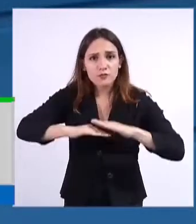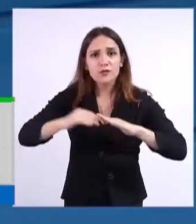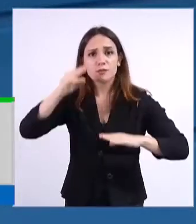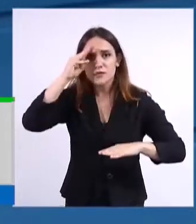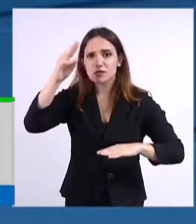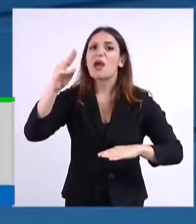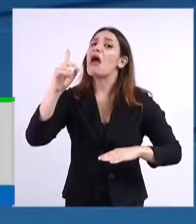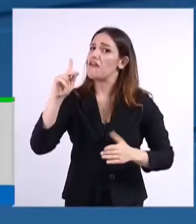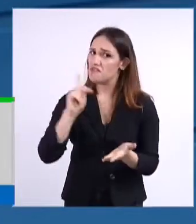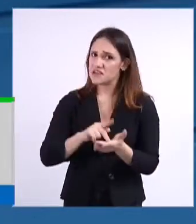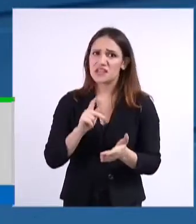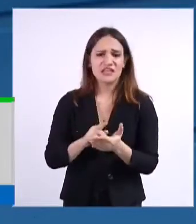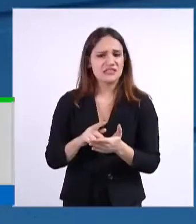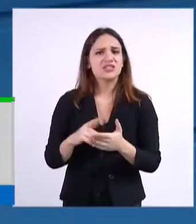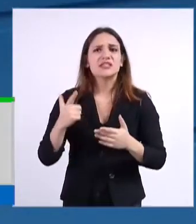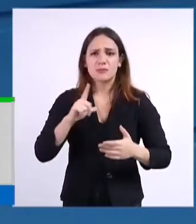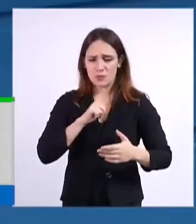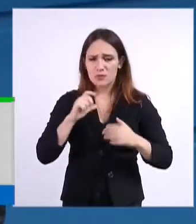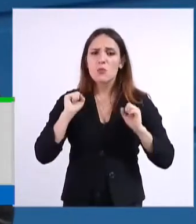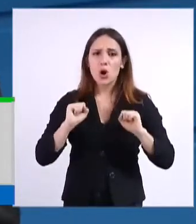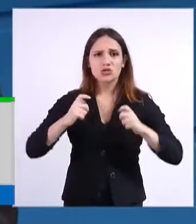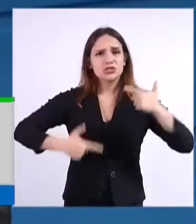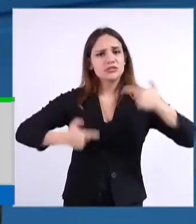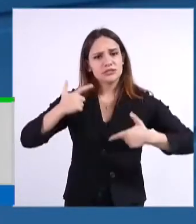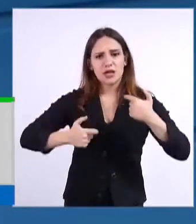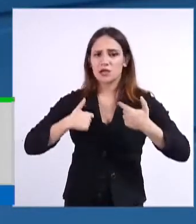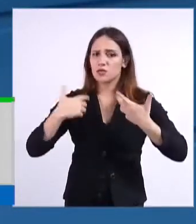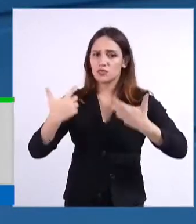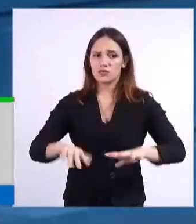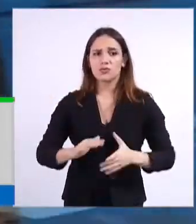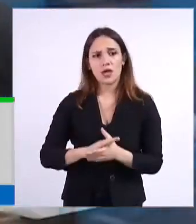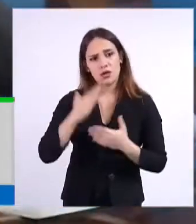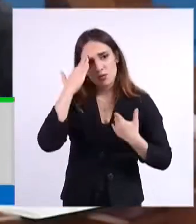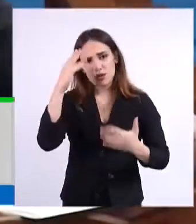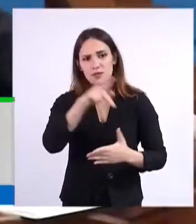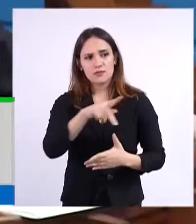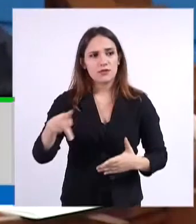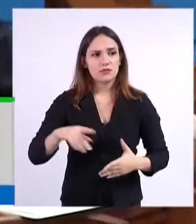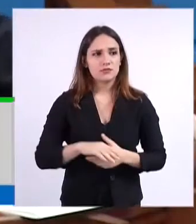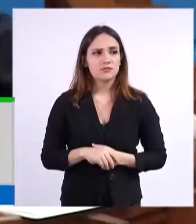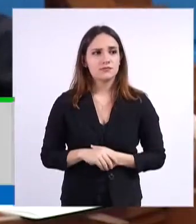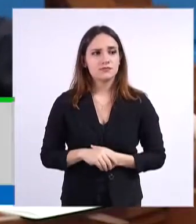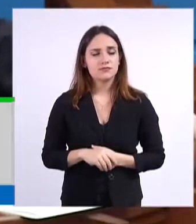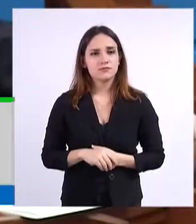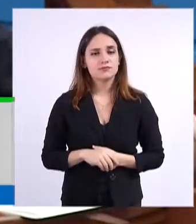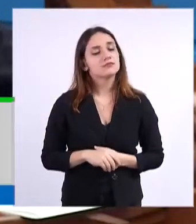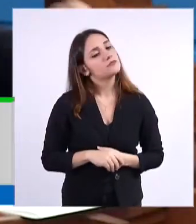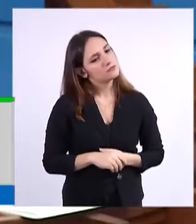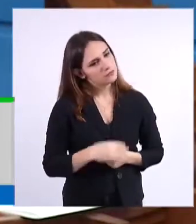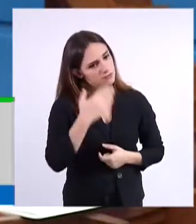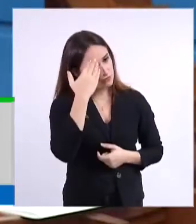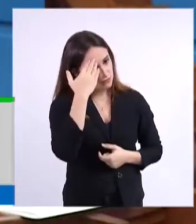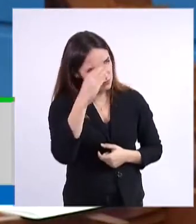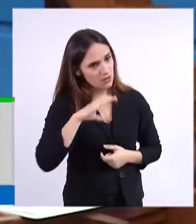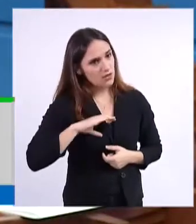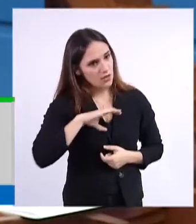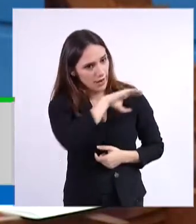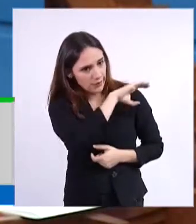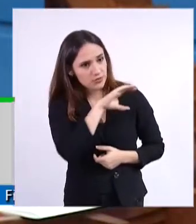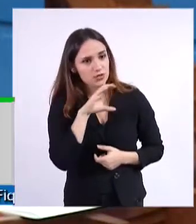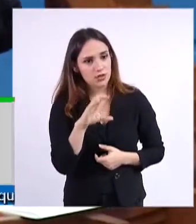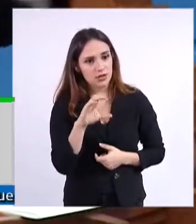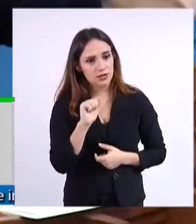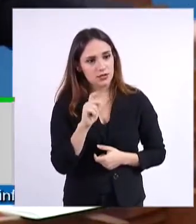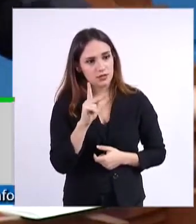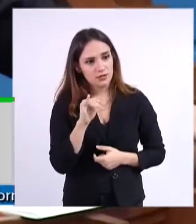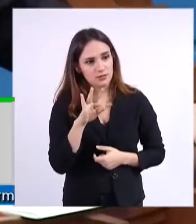à insegurança, à guerra, e não é isso que nós queremos aqui. Muito obrigado, senhor presidente. Muito obrigado, deputado Capitão Contar.